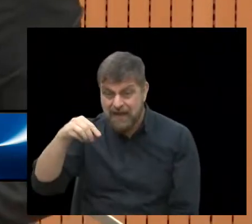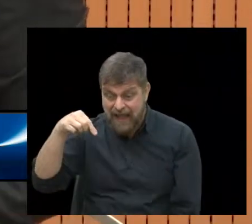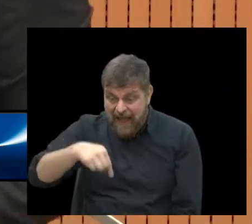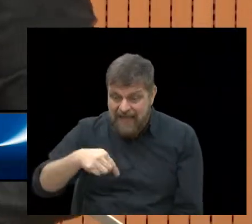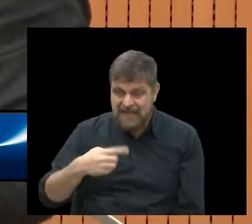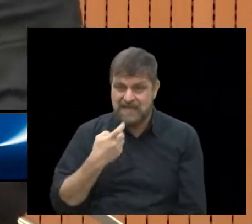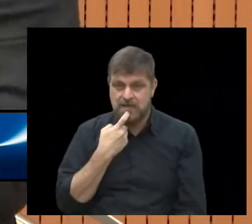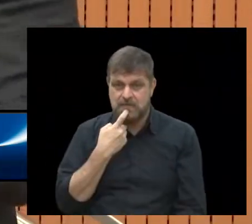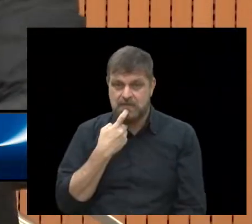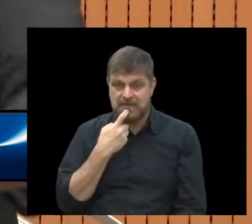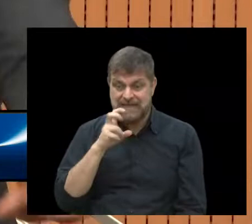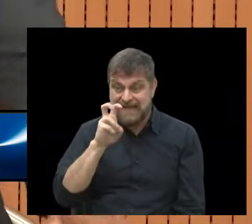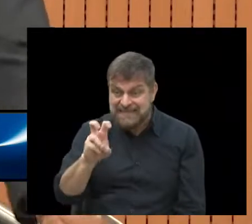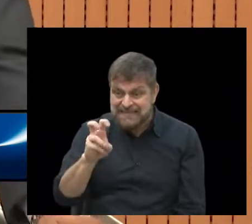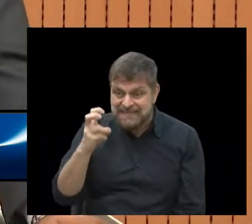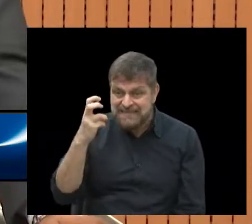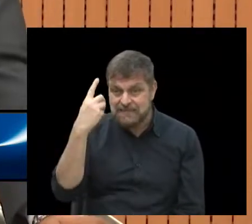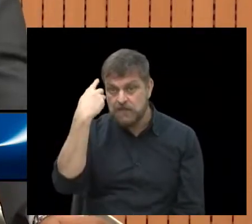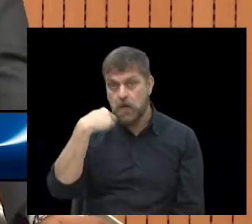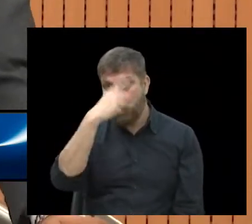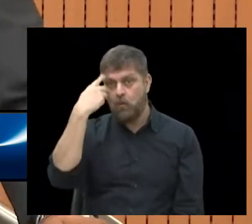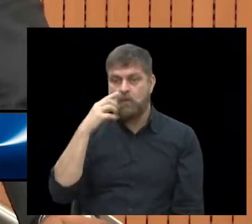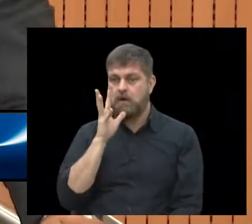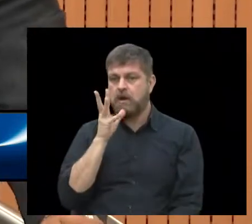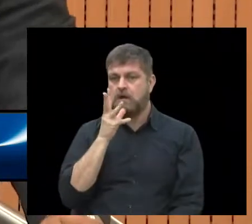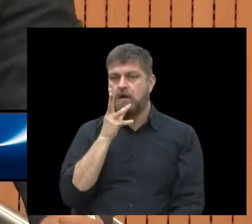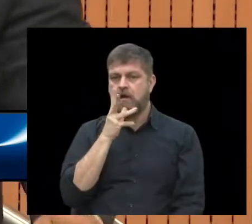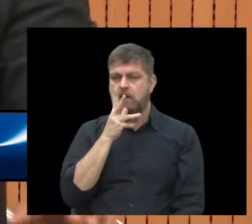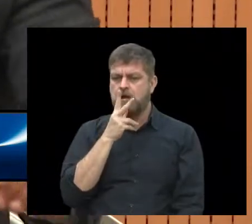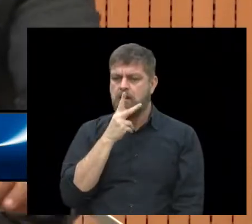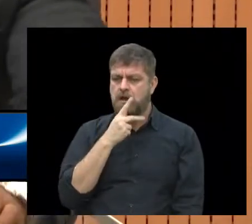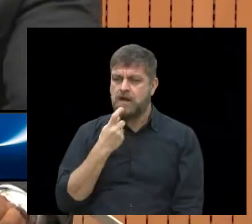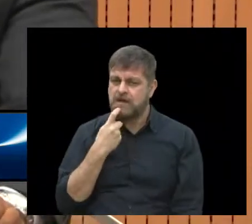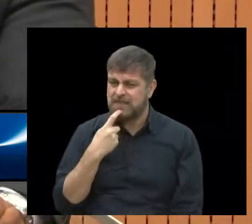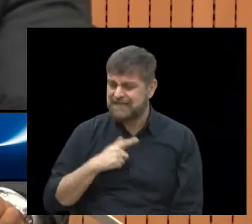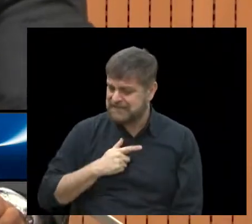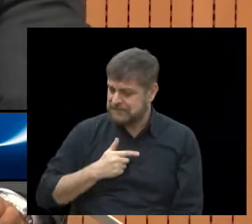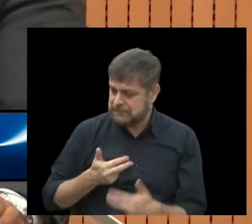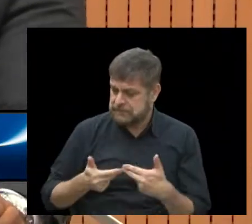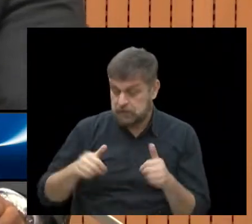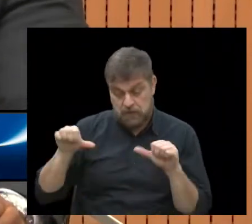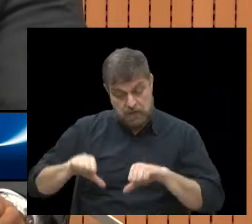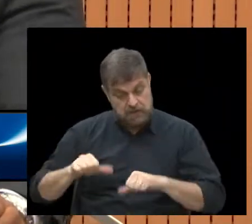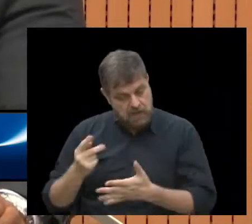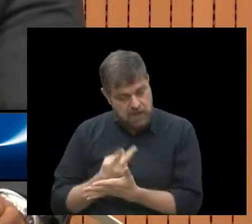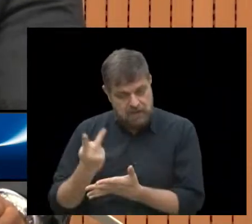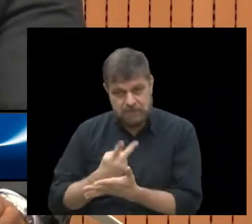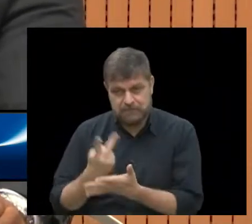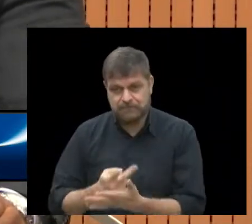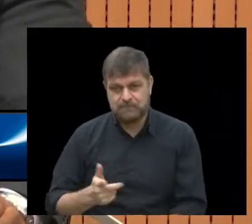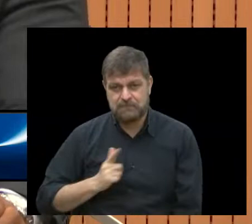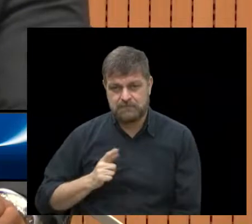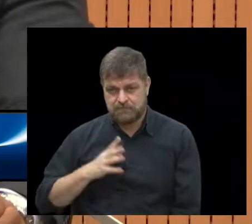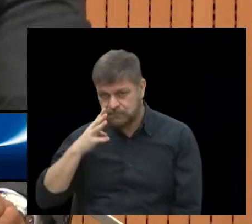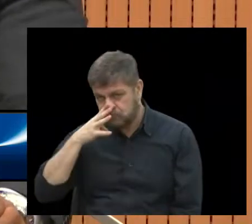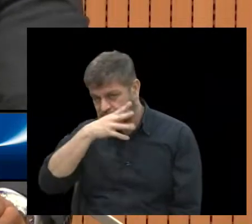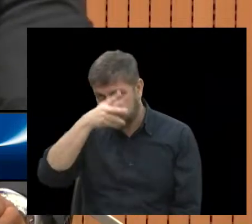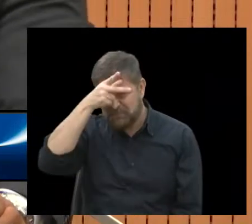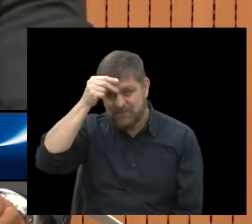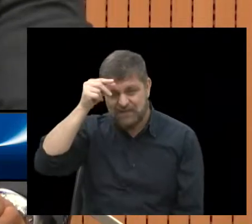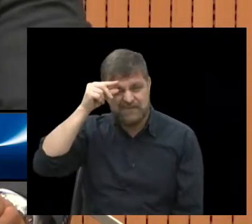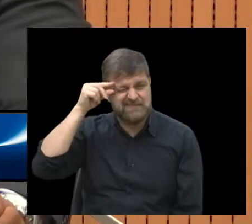4, 5 horas, tem alguma coisa errada. Tem gente falando por aí, Irineu, que estão boicotando o prefeito nos PAs e